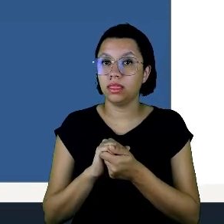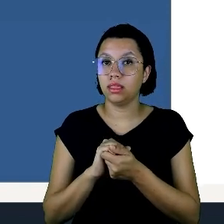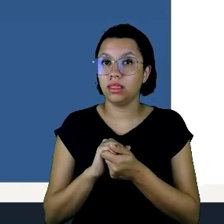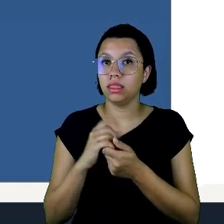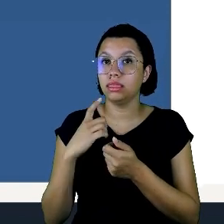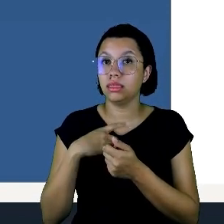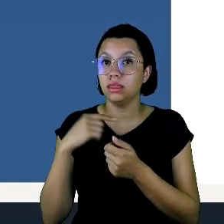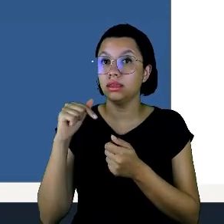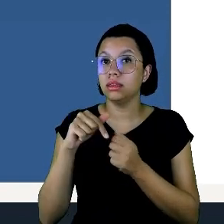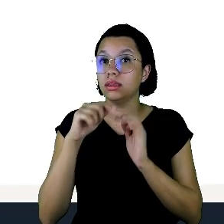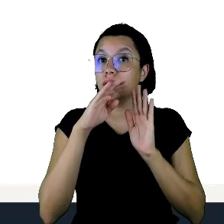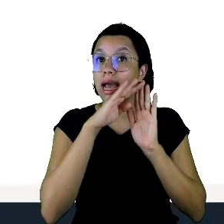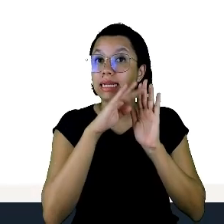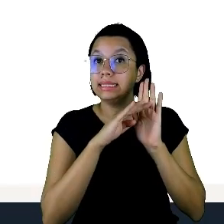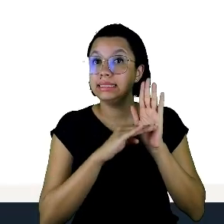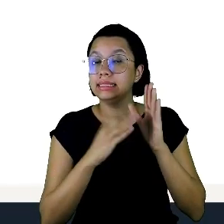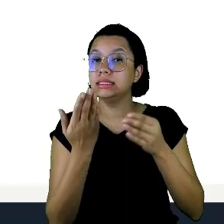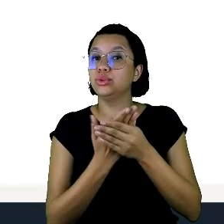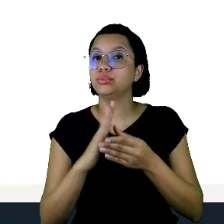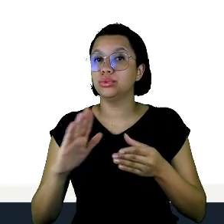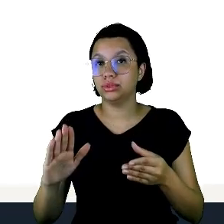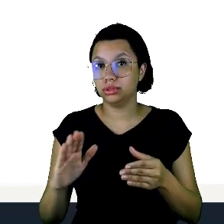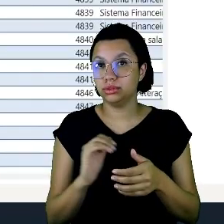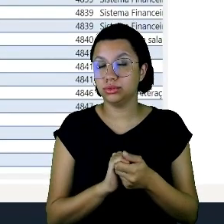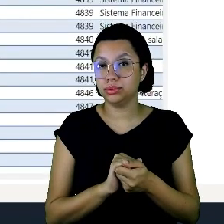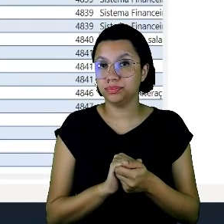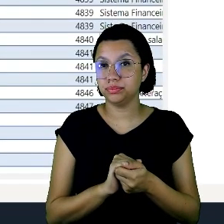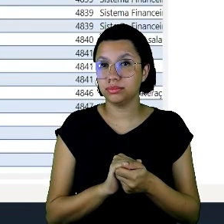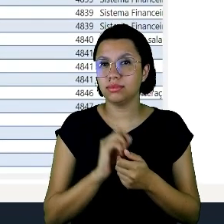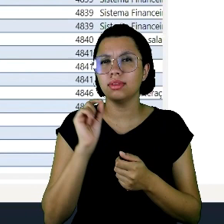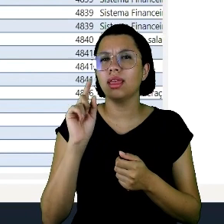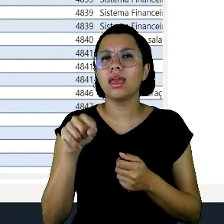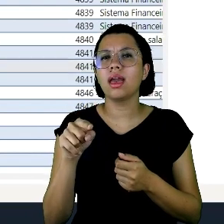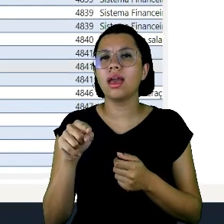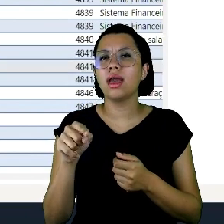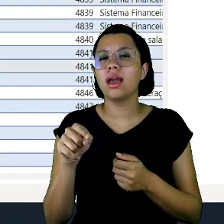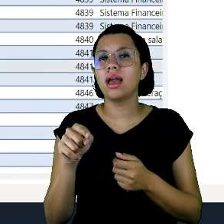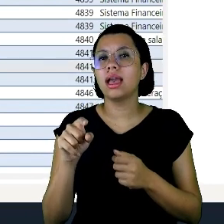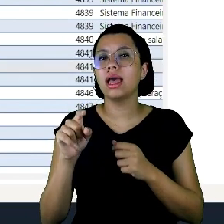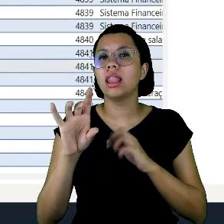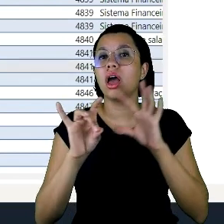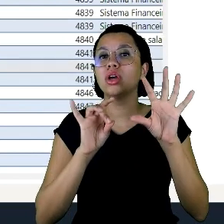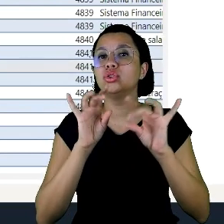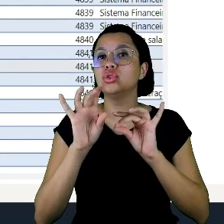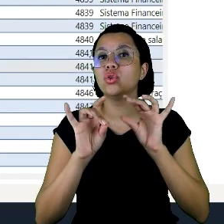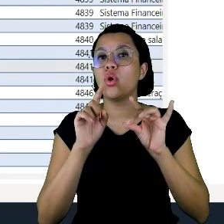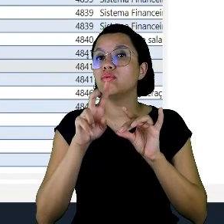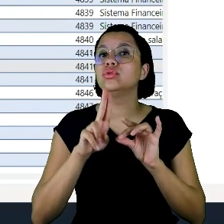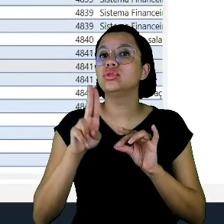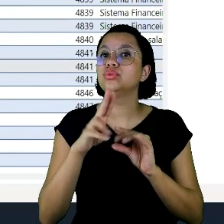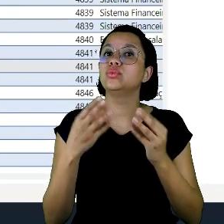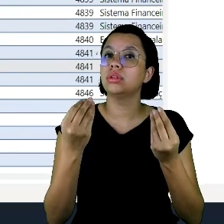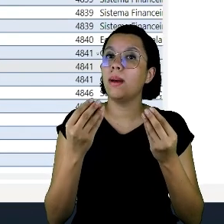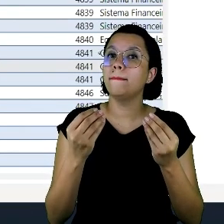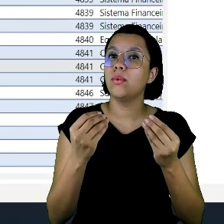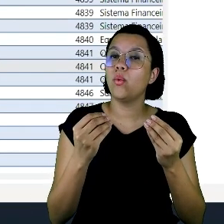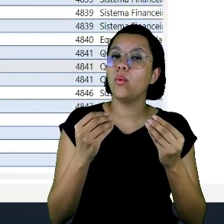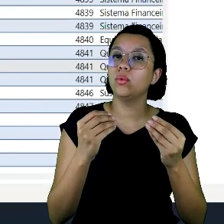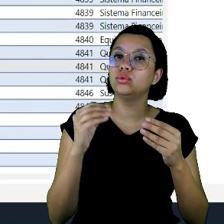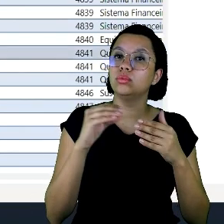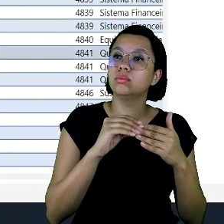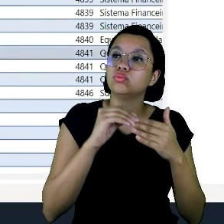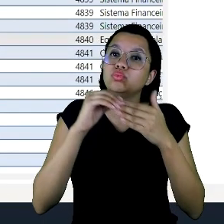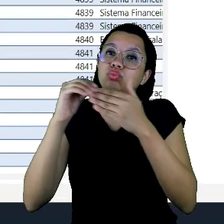E aqui a lista de processos. A lista de processos é aquela opção que vocês utilizam bastante